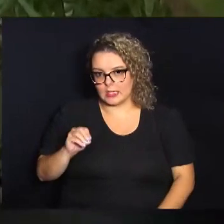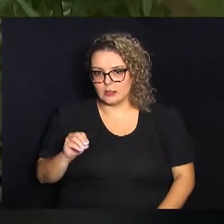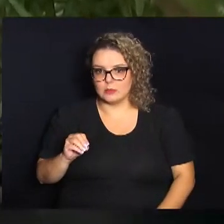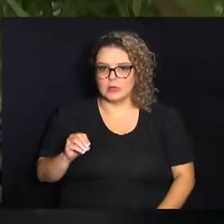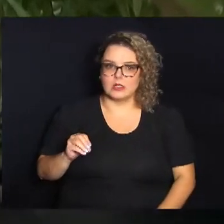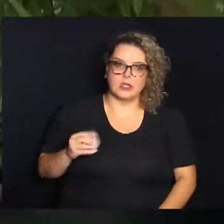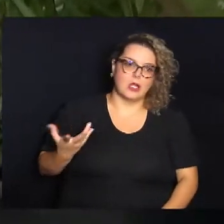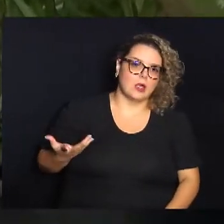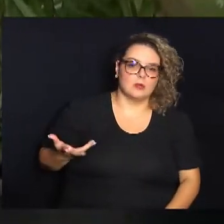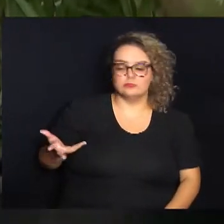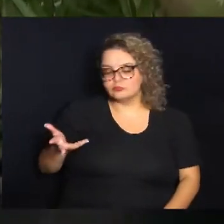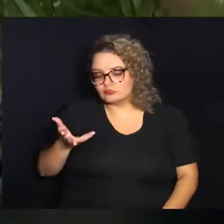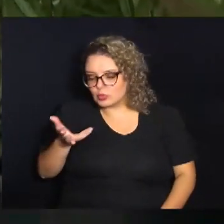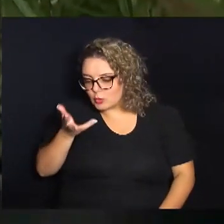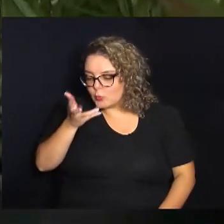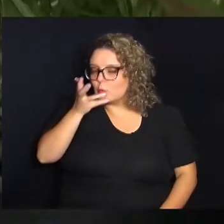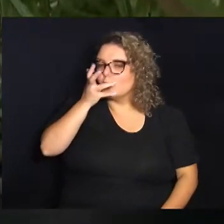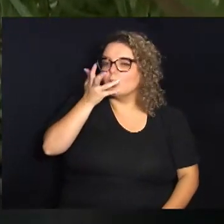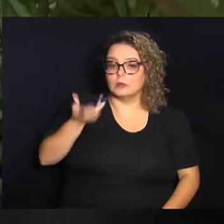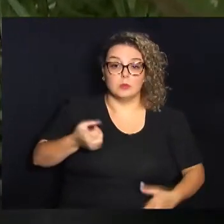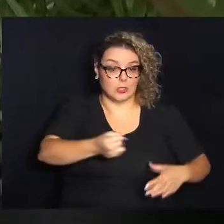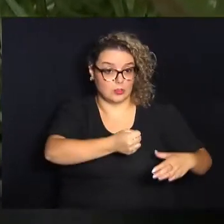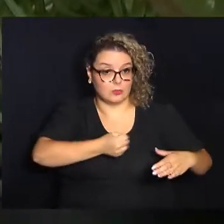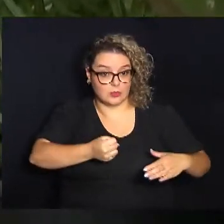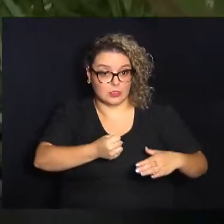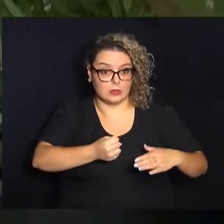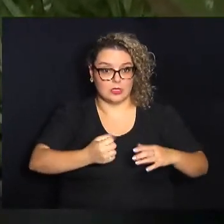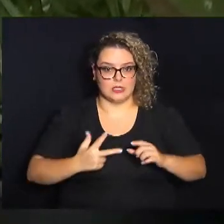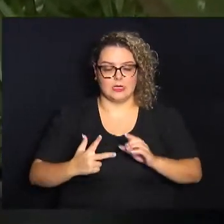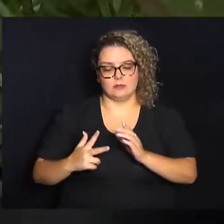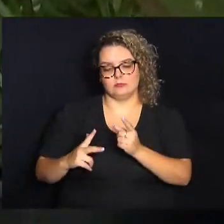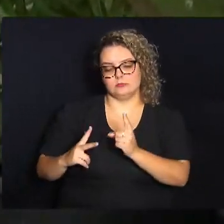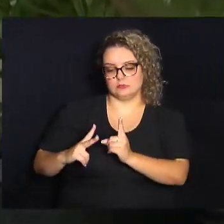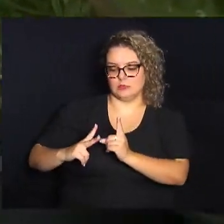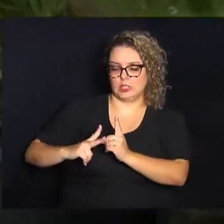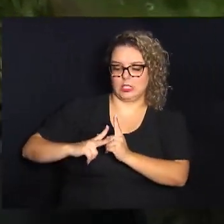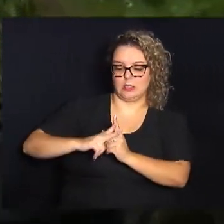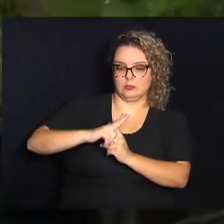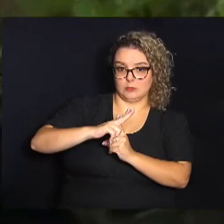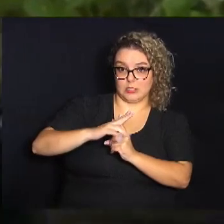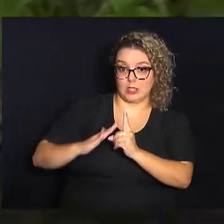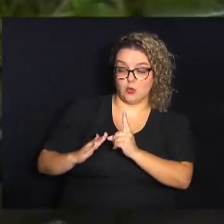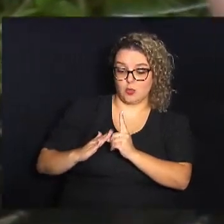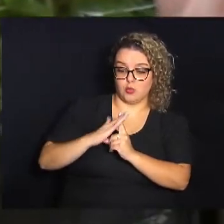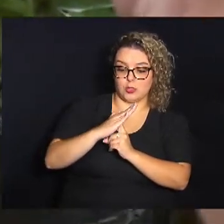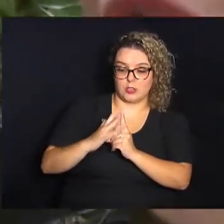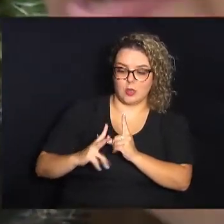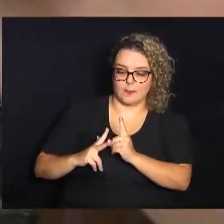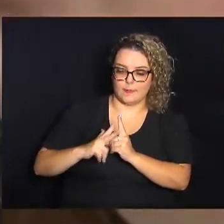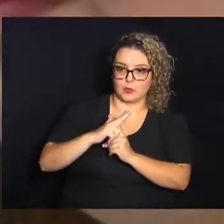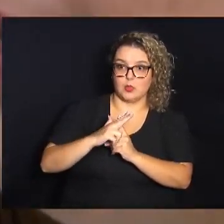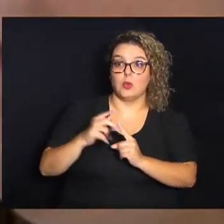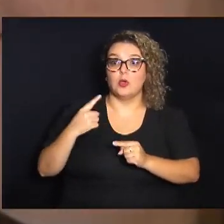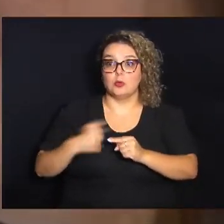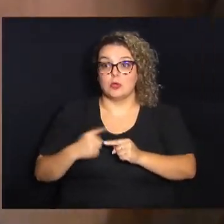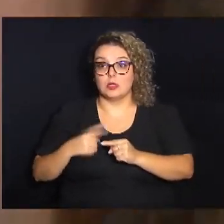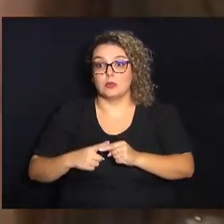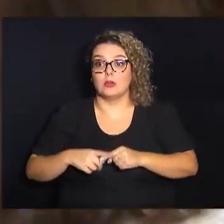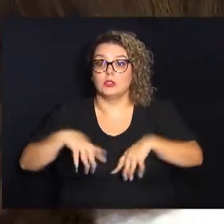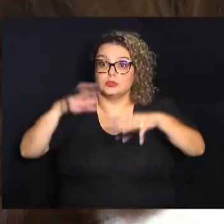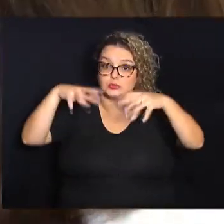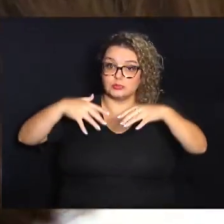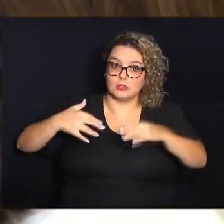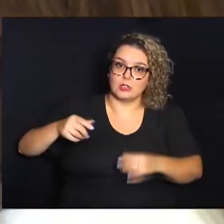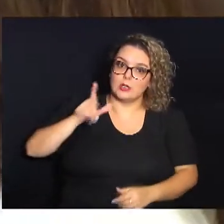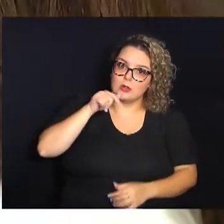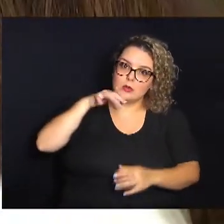para cozinhar, cortar sempre na diagonal, tá? Isso é muito importante, porque quando chover ou quando você for regar,